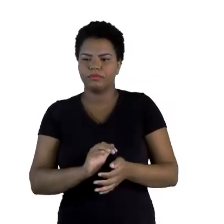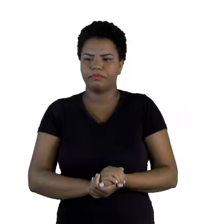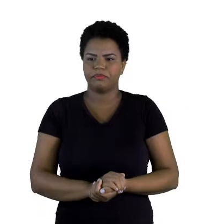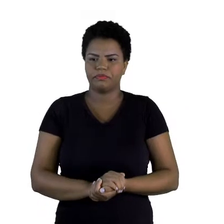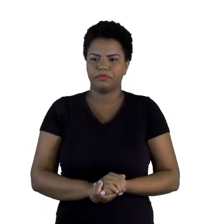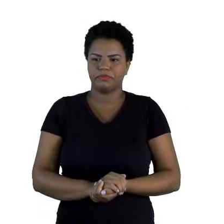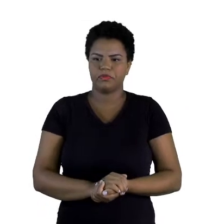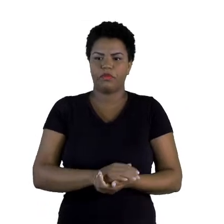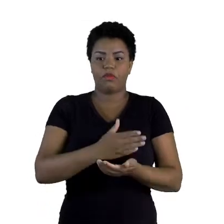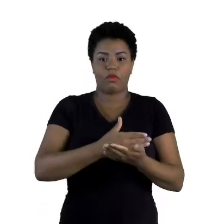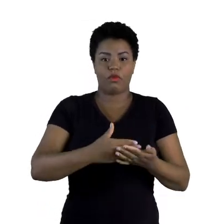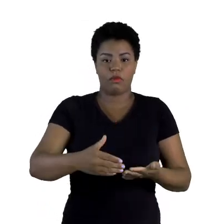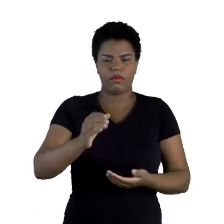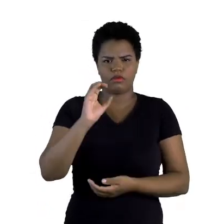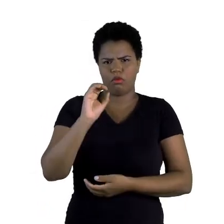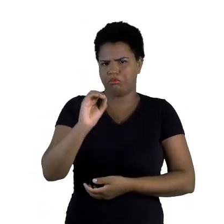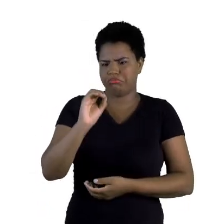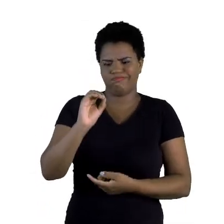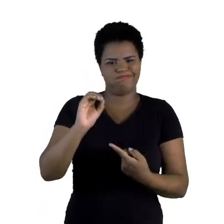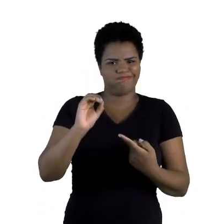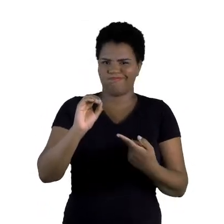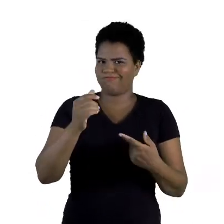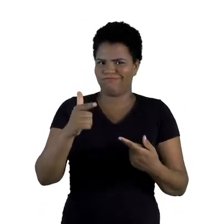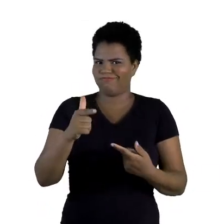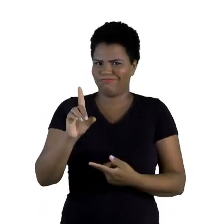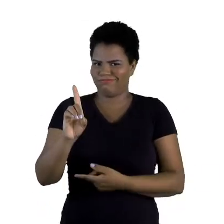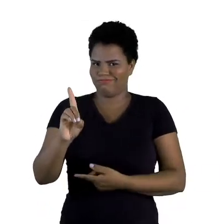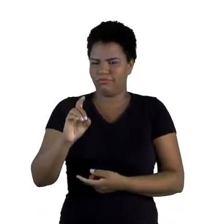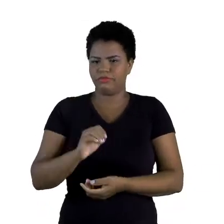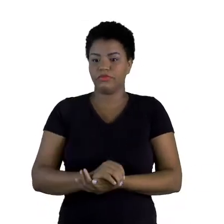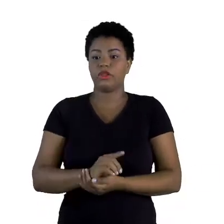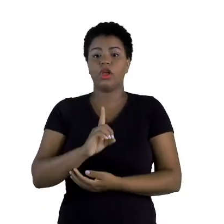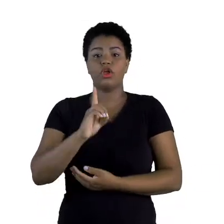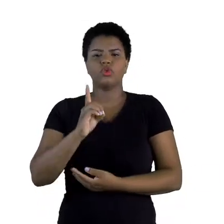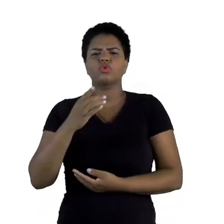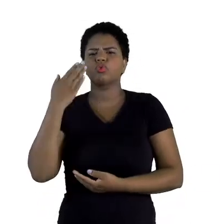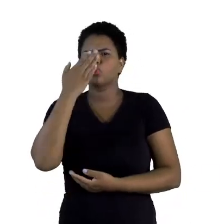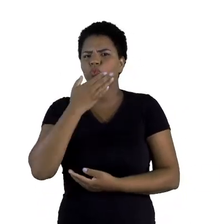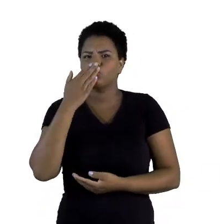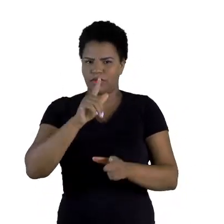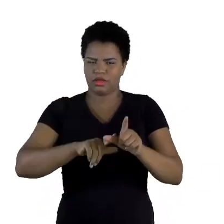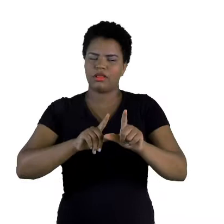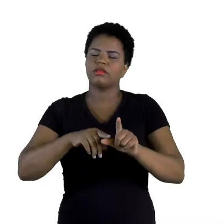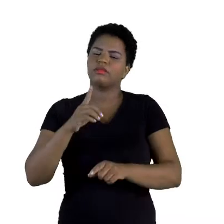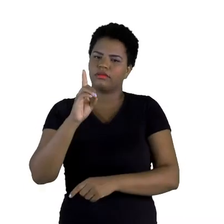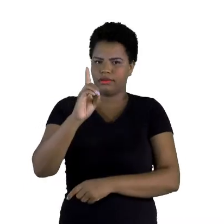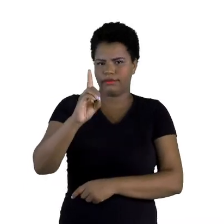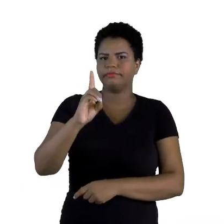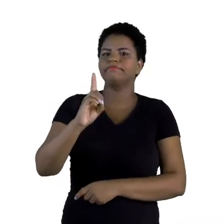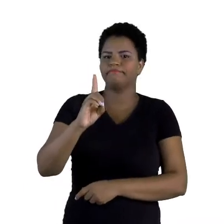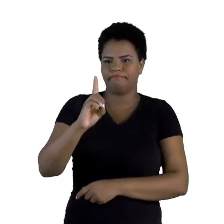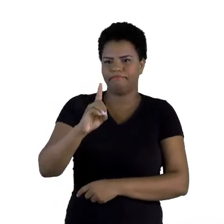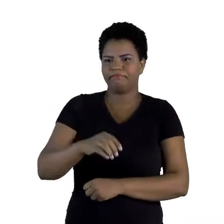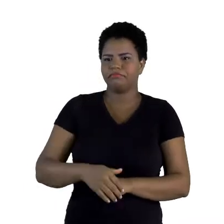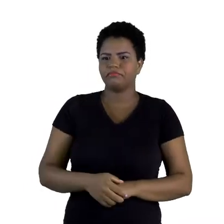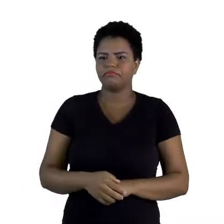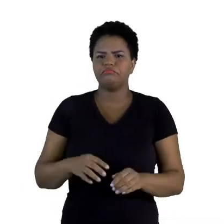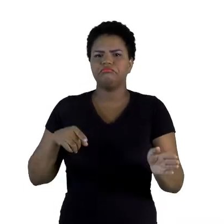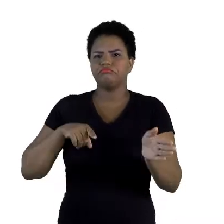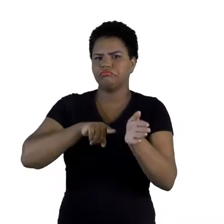O, não tem D. Doce, tem a letra D? Isso na primeira letra.